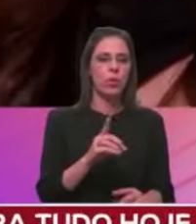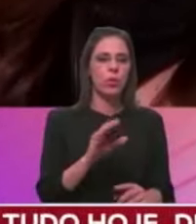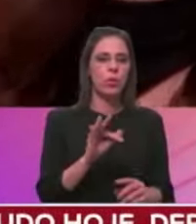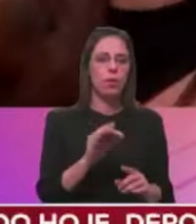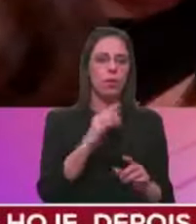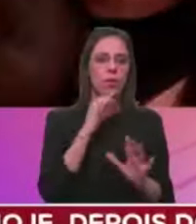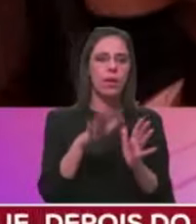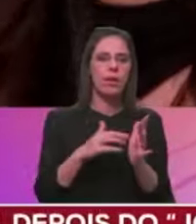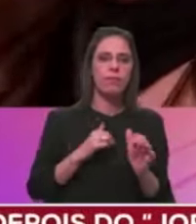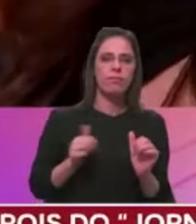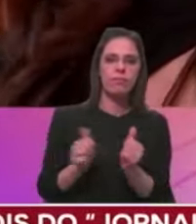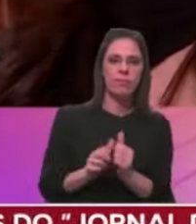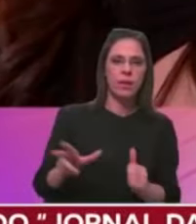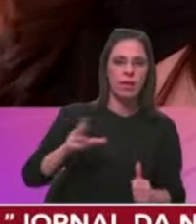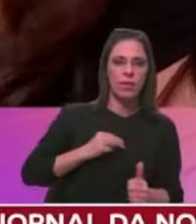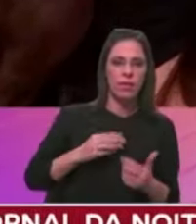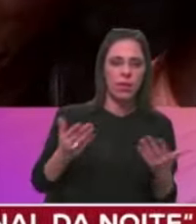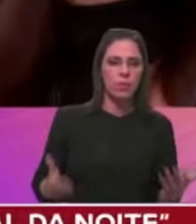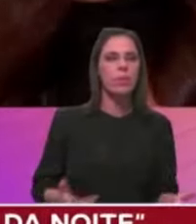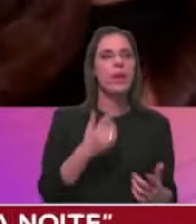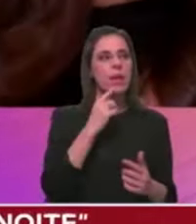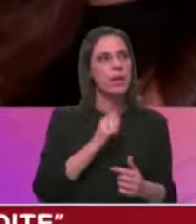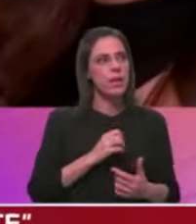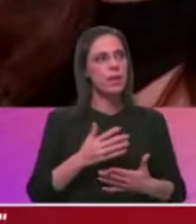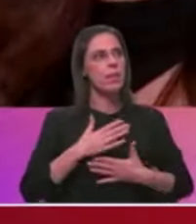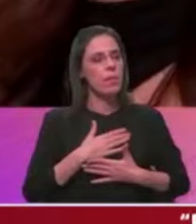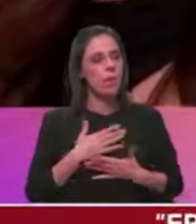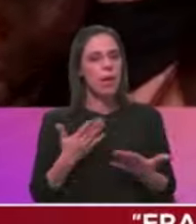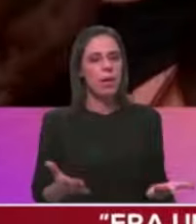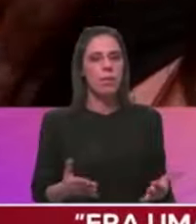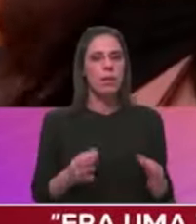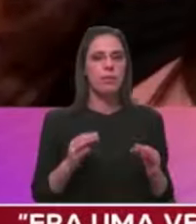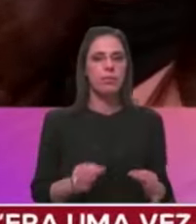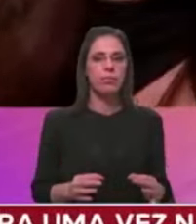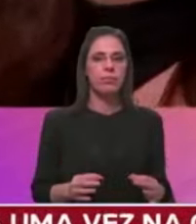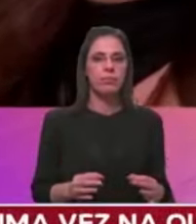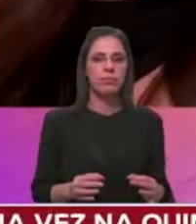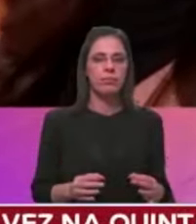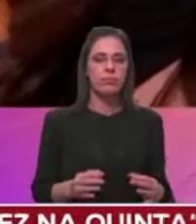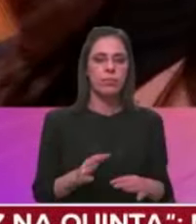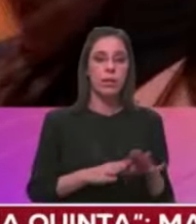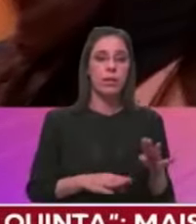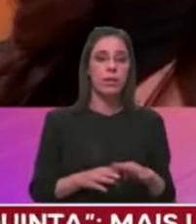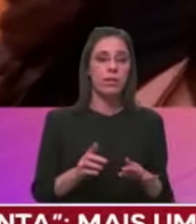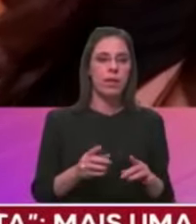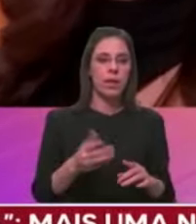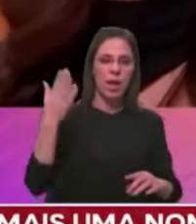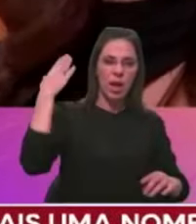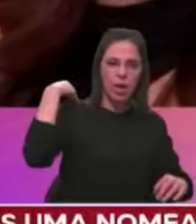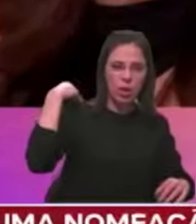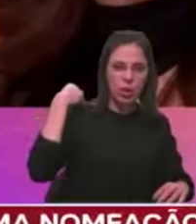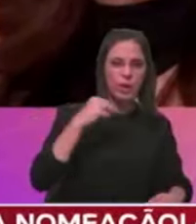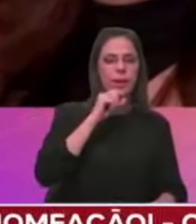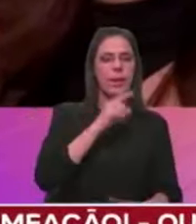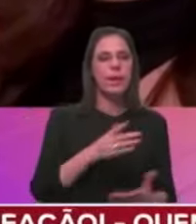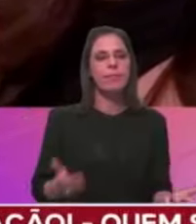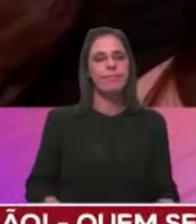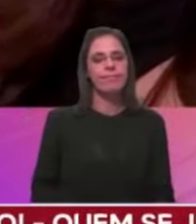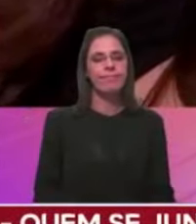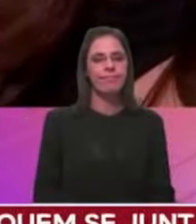estava sempre do meu lado que se dizia meu amigo e acabou fazendo isso pel pelas minhas costas